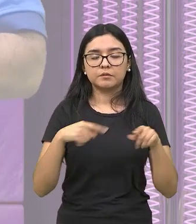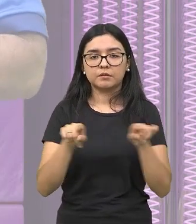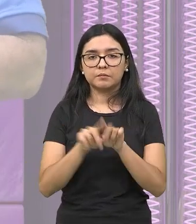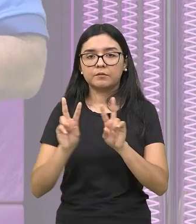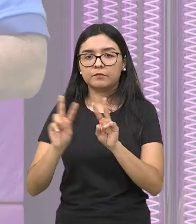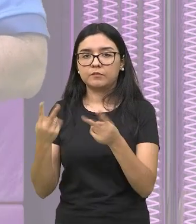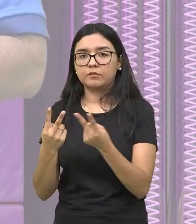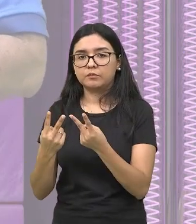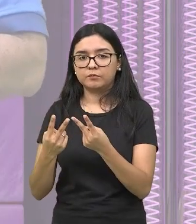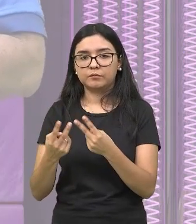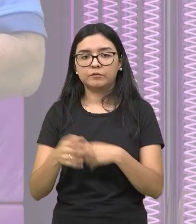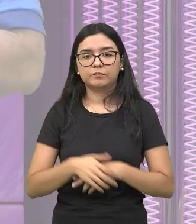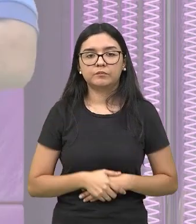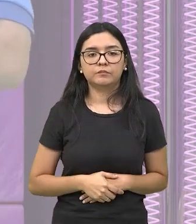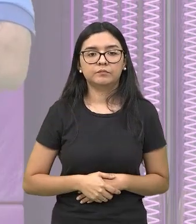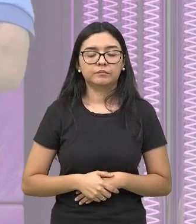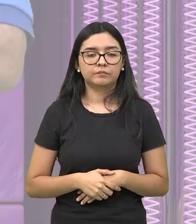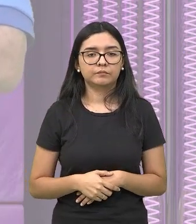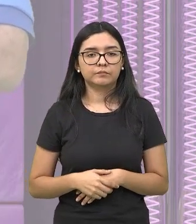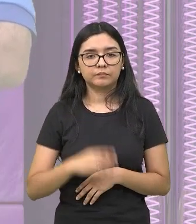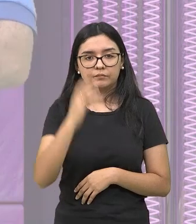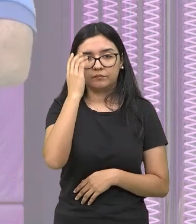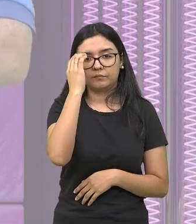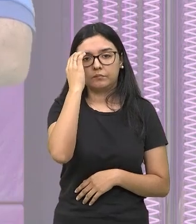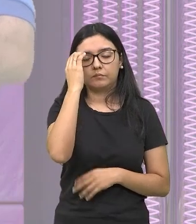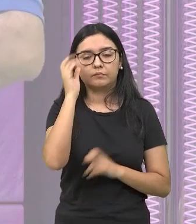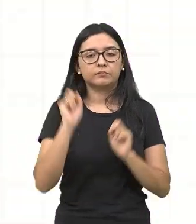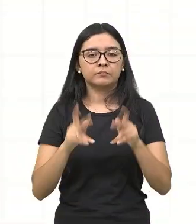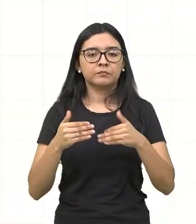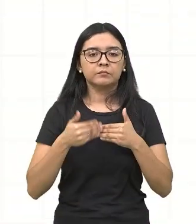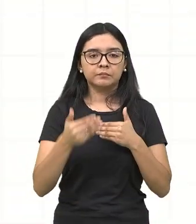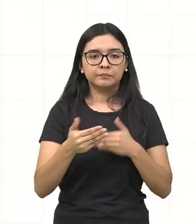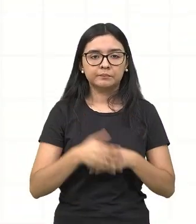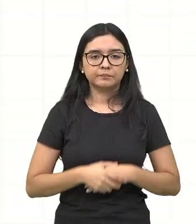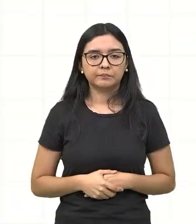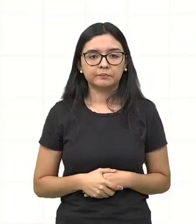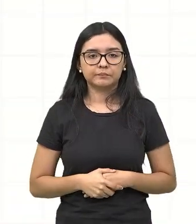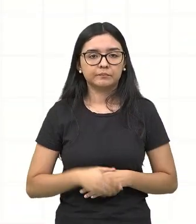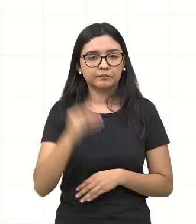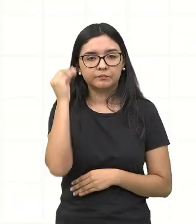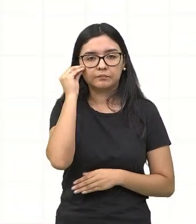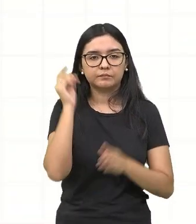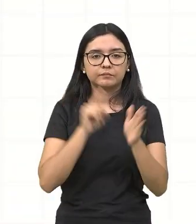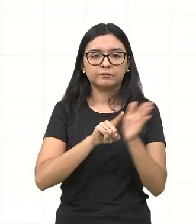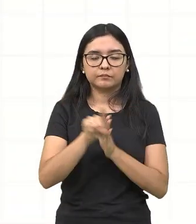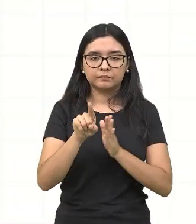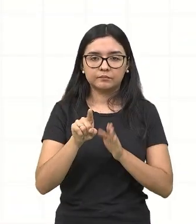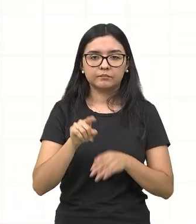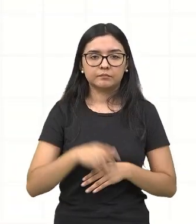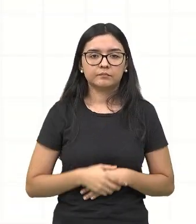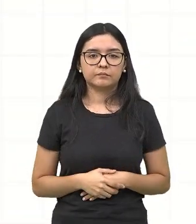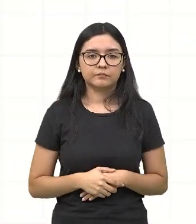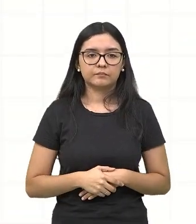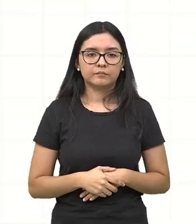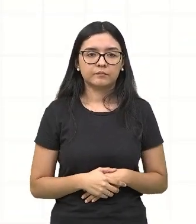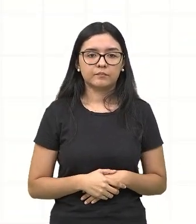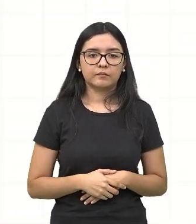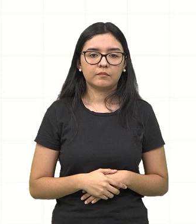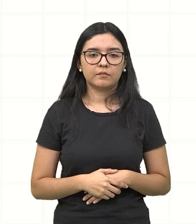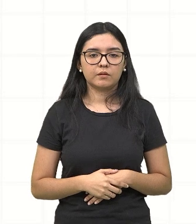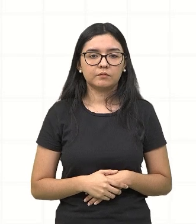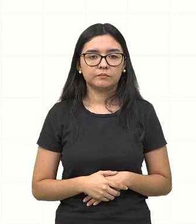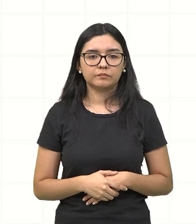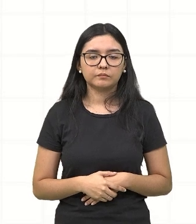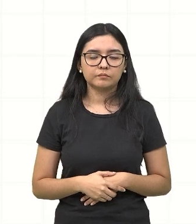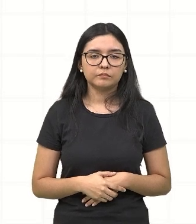medida de capacidade e medida de volume. Tudo bem? Vamos, então, a verificar agora essa relação de uma situação problema.